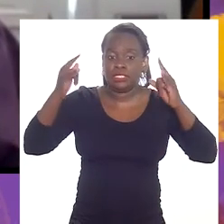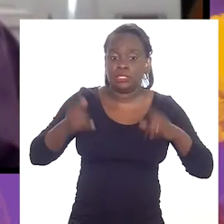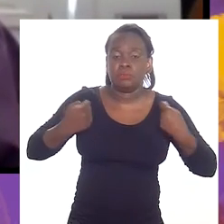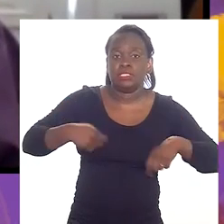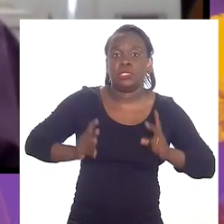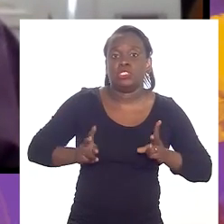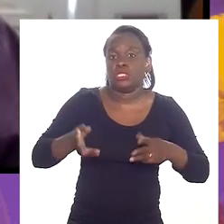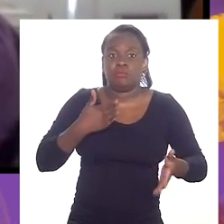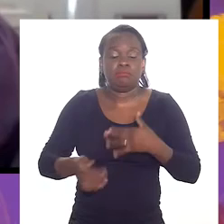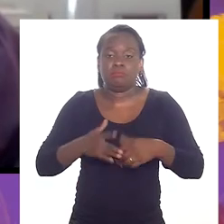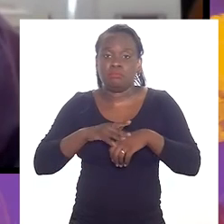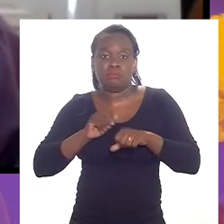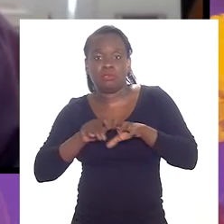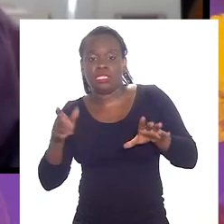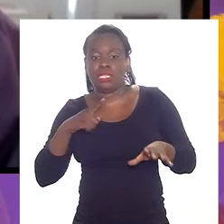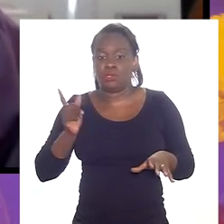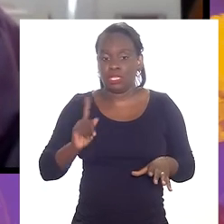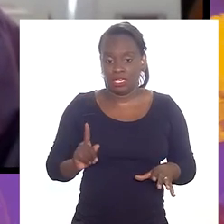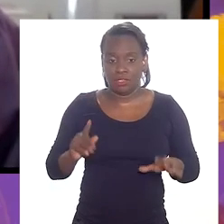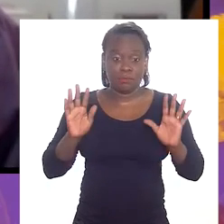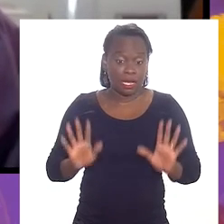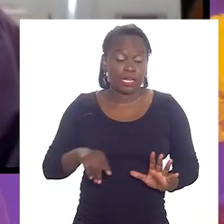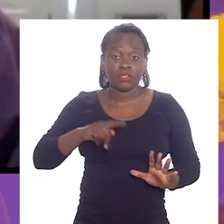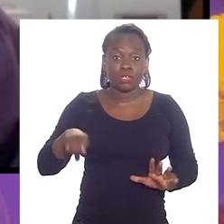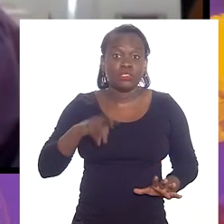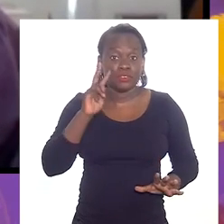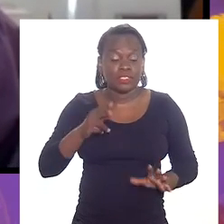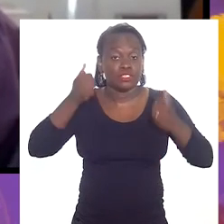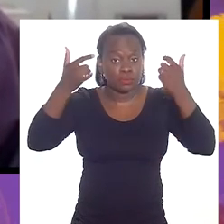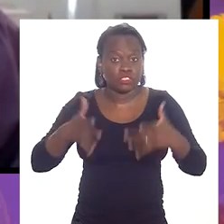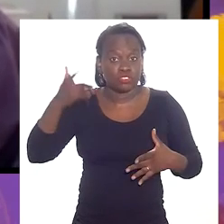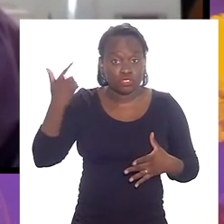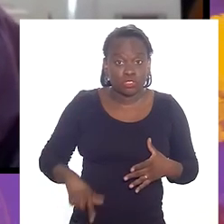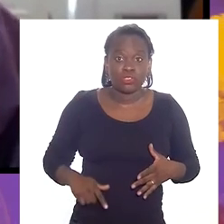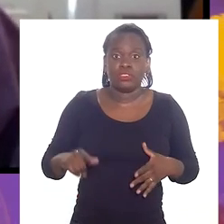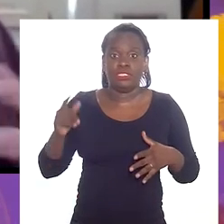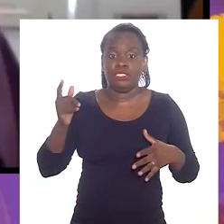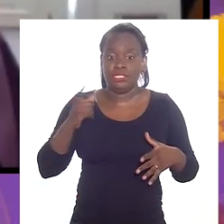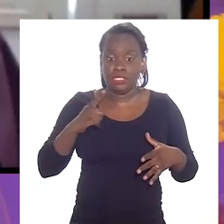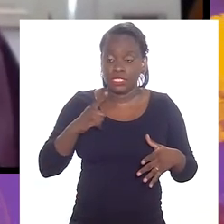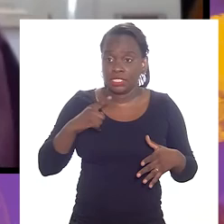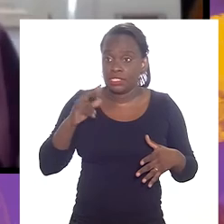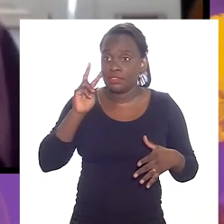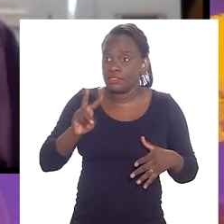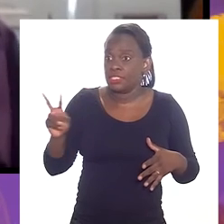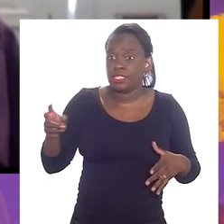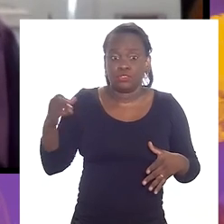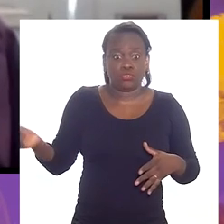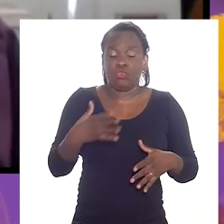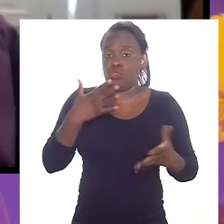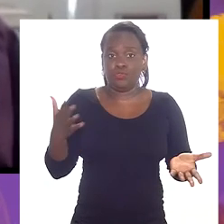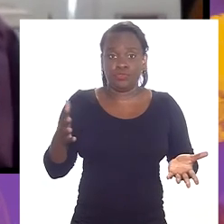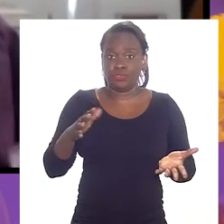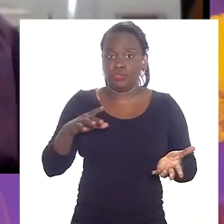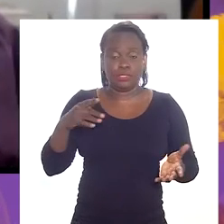circo tem que continuar independente da Academia Só que nós estamos repito na minha forma iniciamos diante de um processo absolutamente